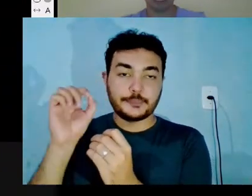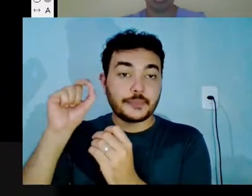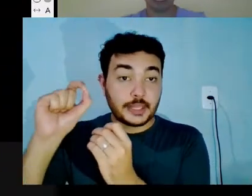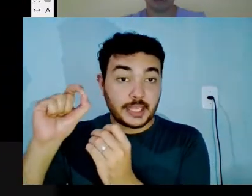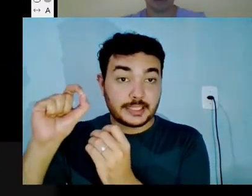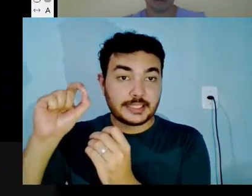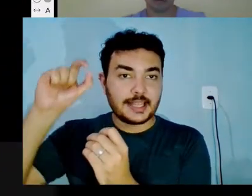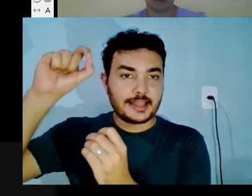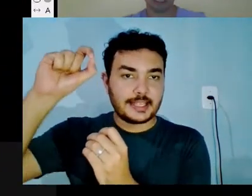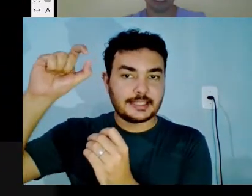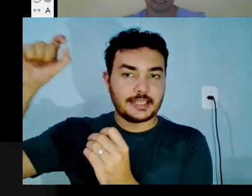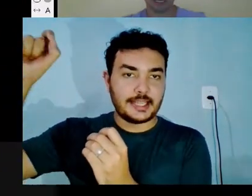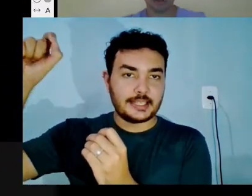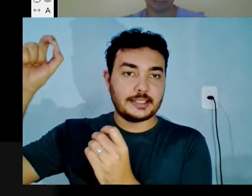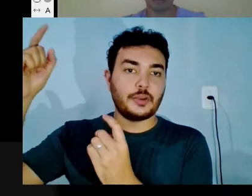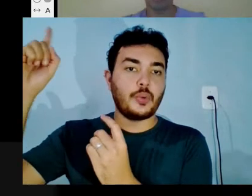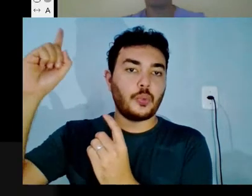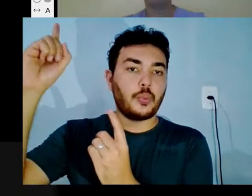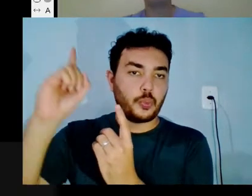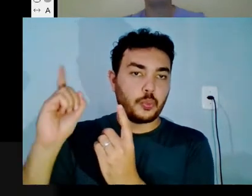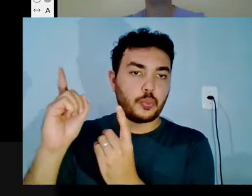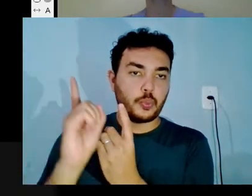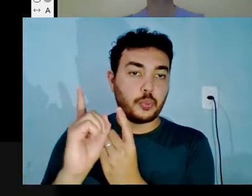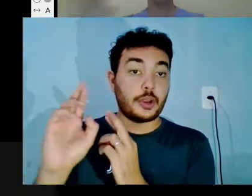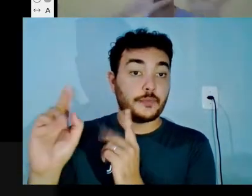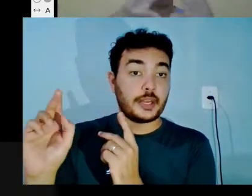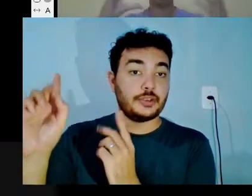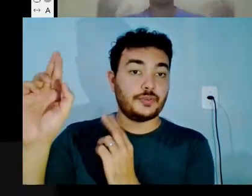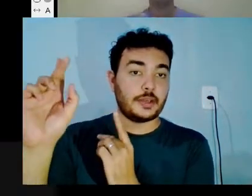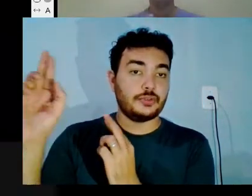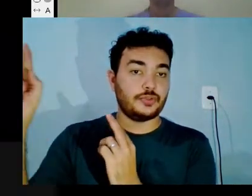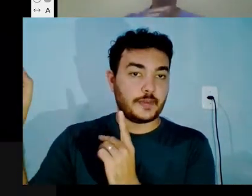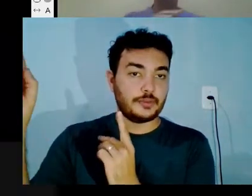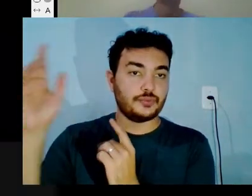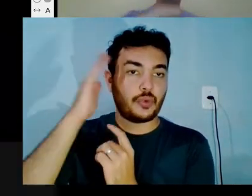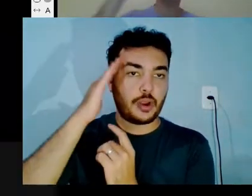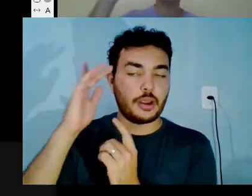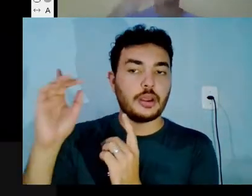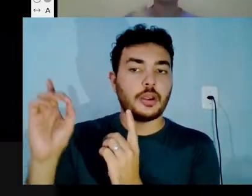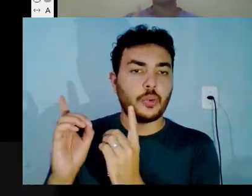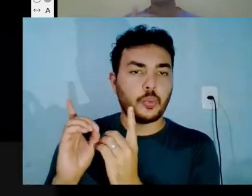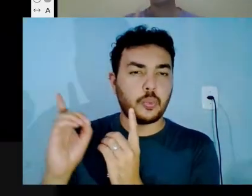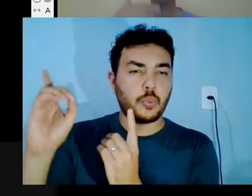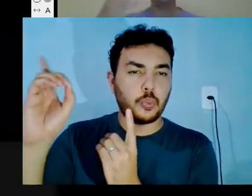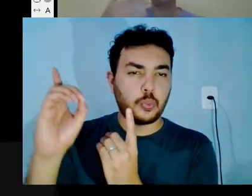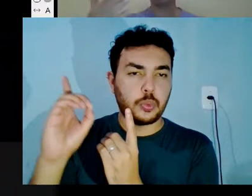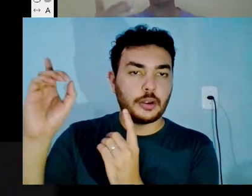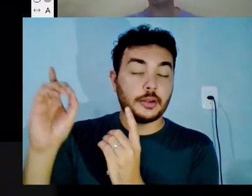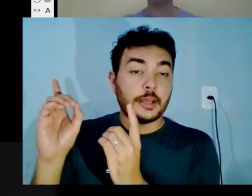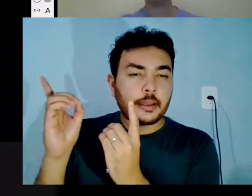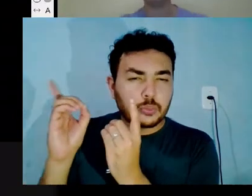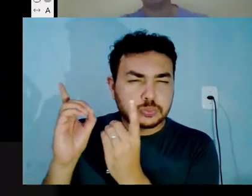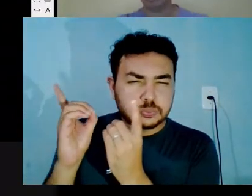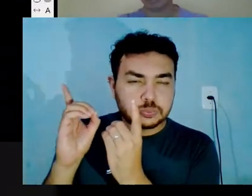força de atração sobre esse elétron mais externo aqui, concorda? Tem a carga positiva ali no meio, e ele exerce uma determinada força de